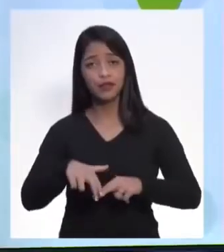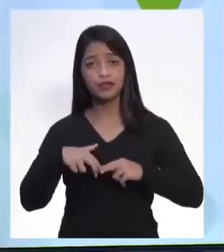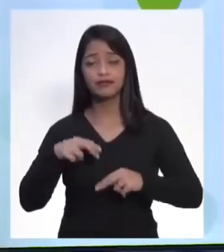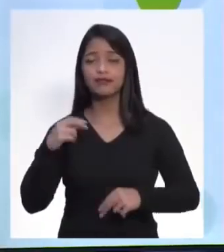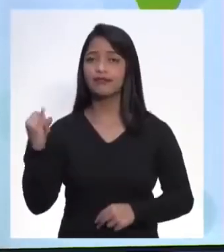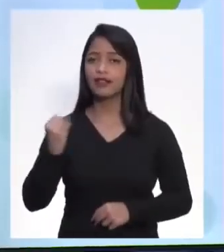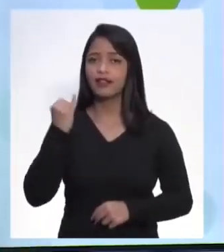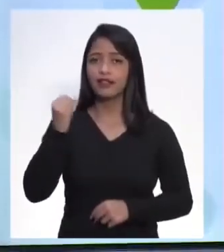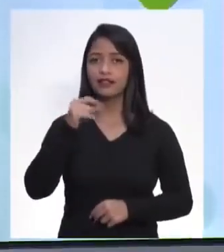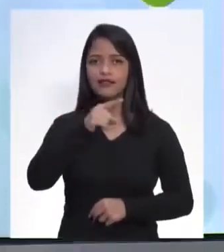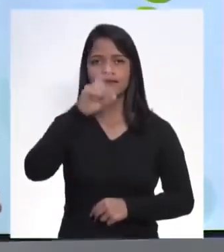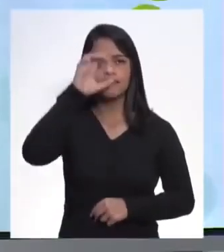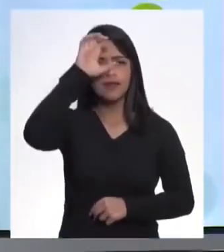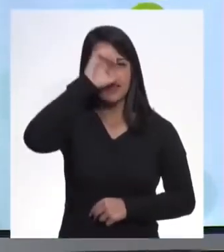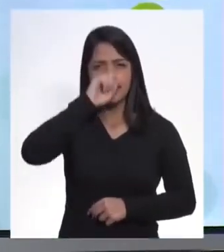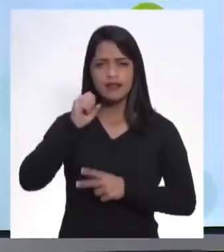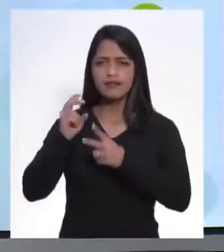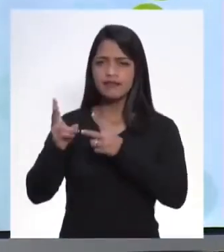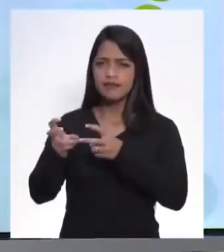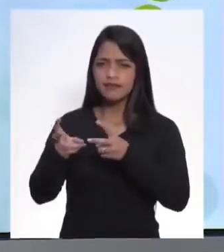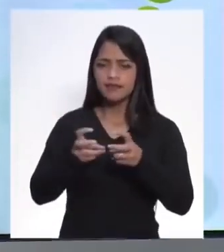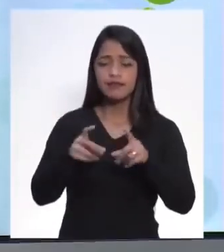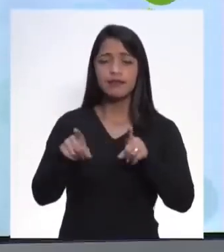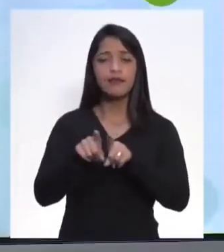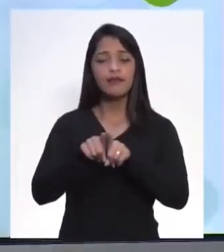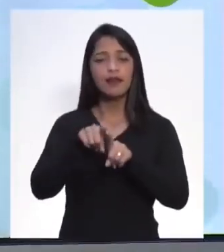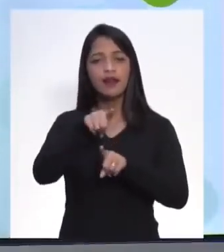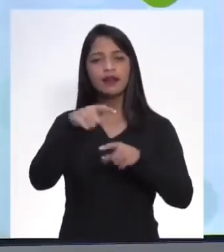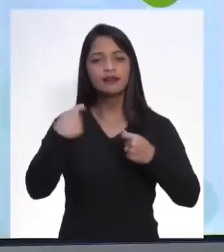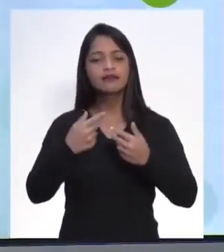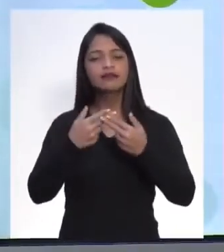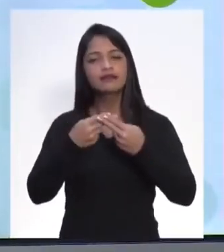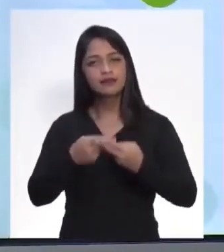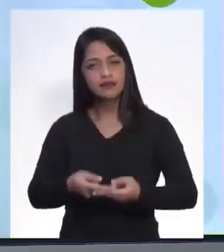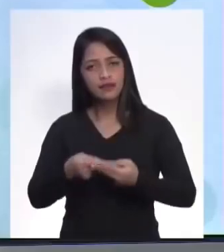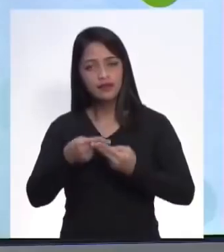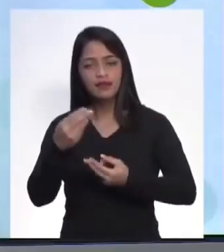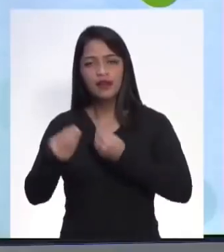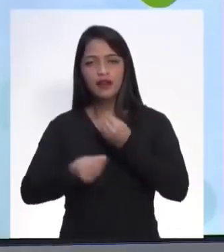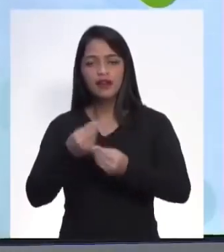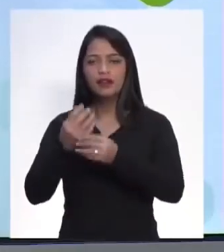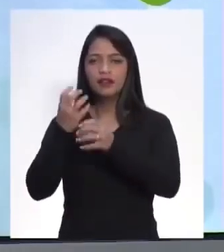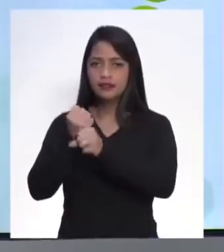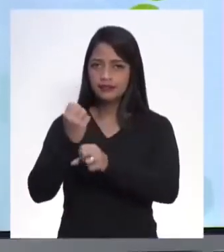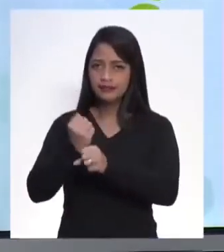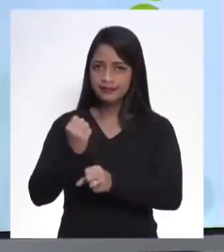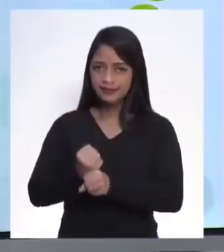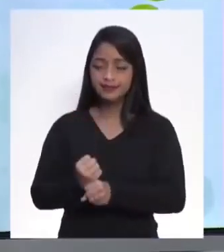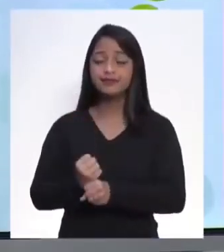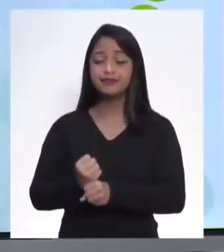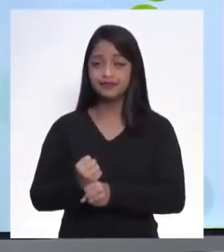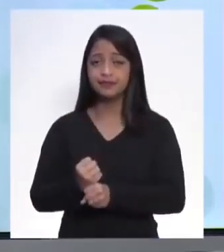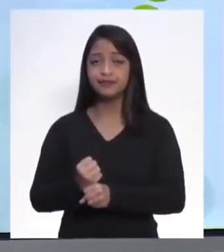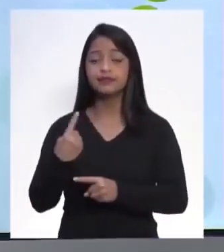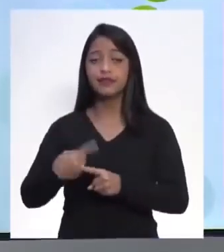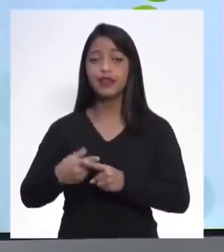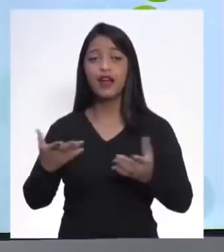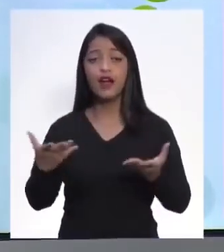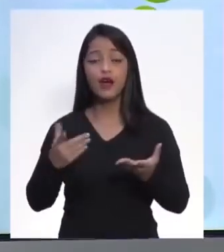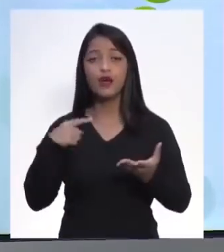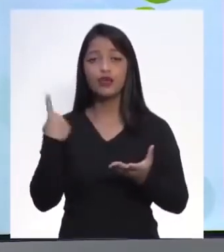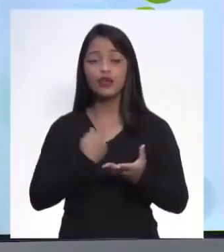importante você ter essa percepção, ter paciência para fazer os cálculos, e a gente está revendo, né, toda